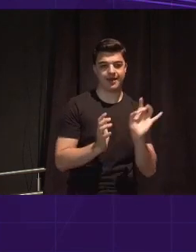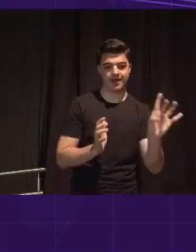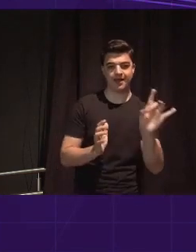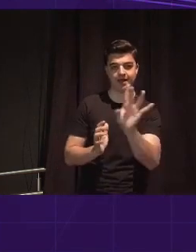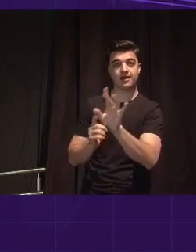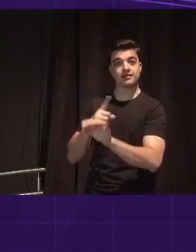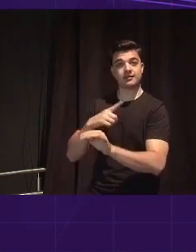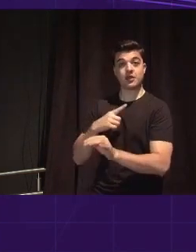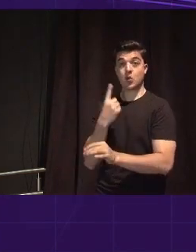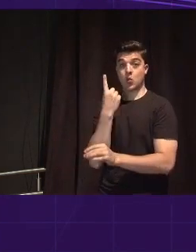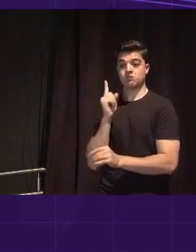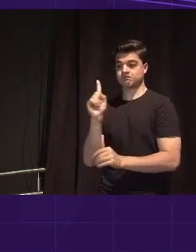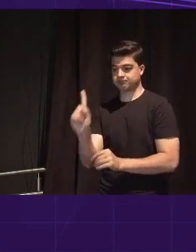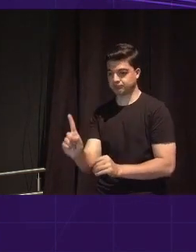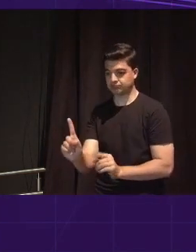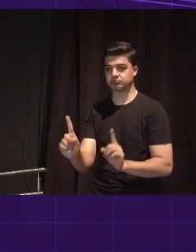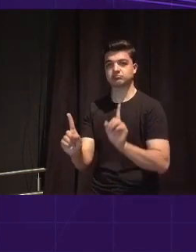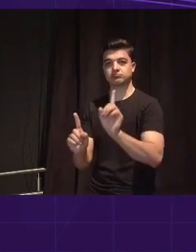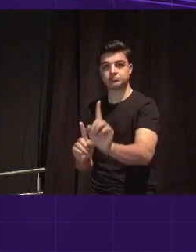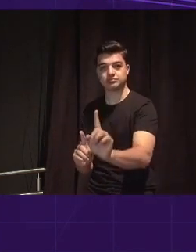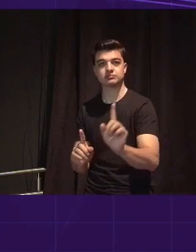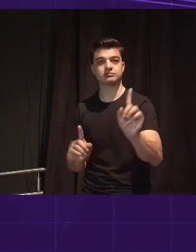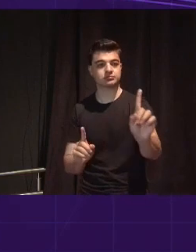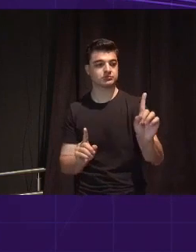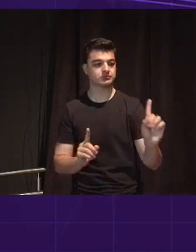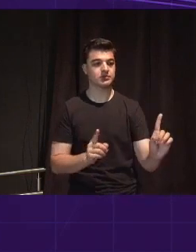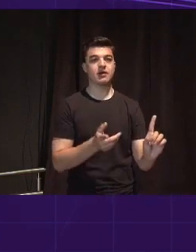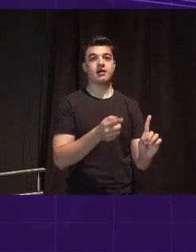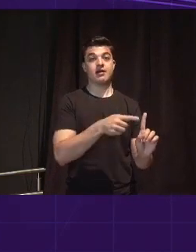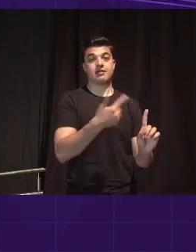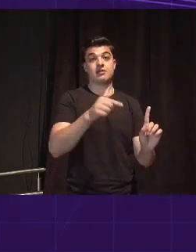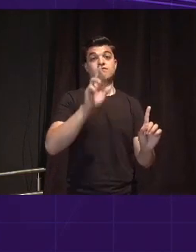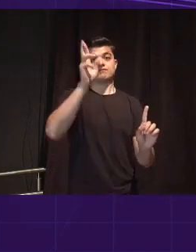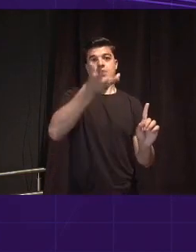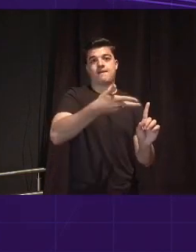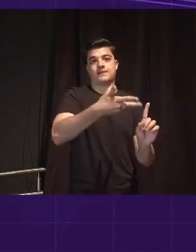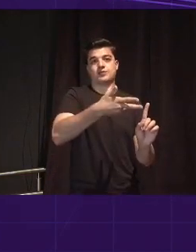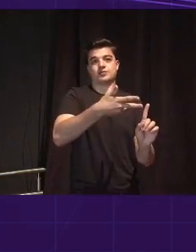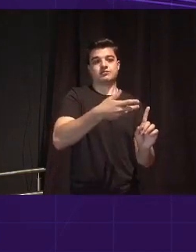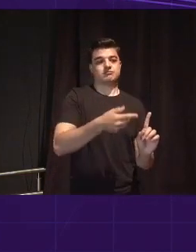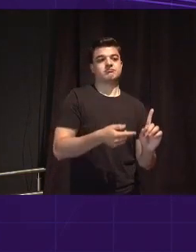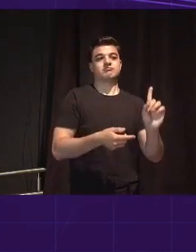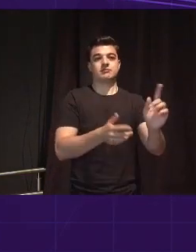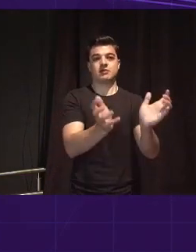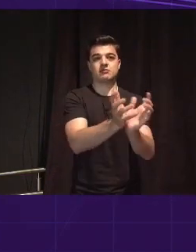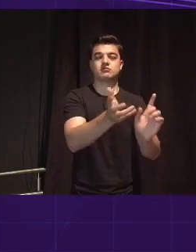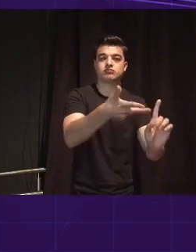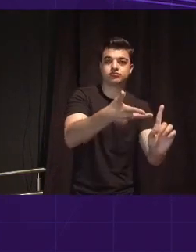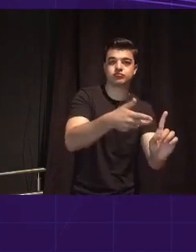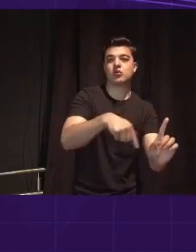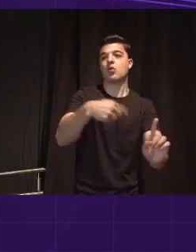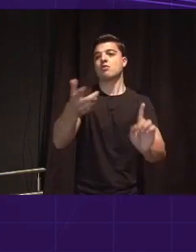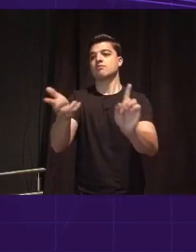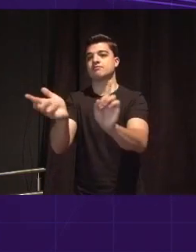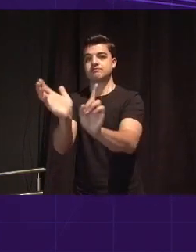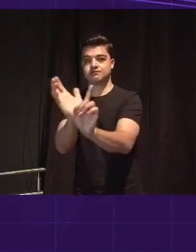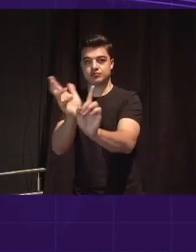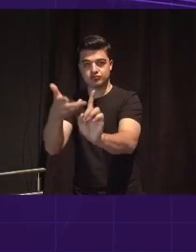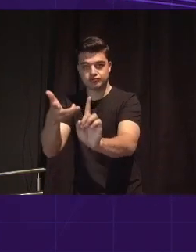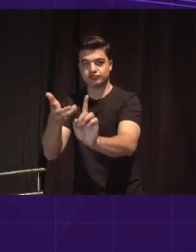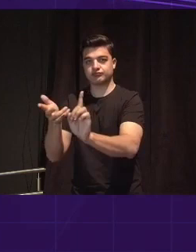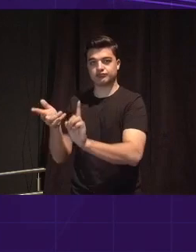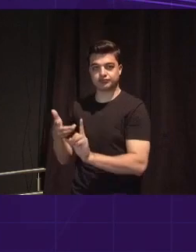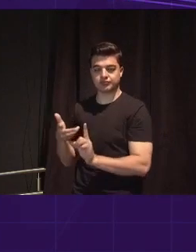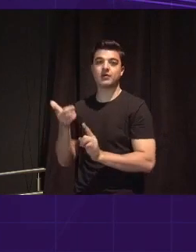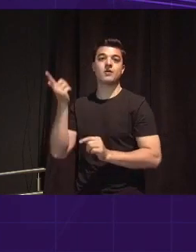agilidade dentro dos times. E aí foi fundada a estrutura de Product Ops, né? Então veio todo um time de